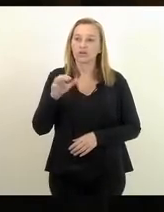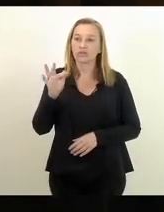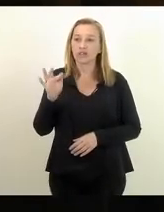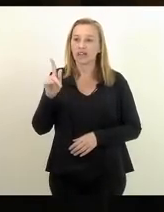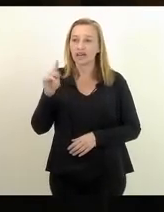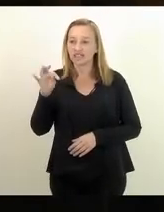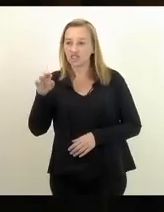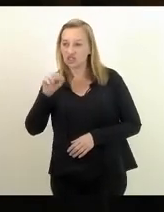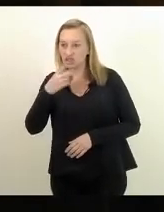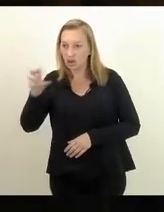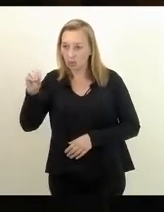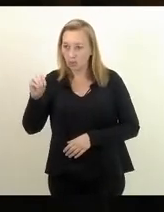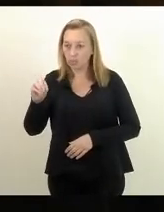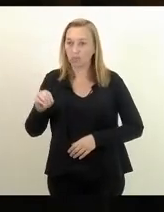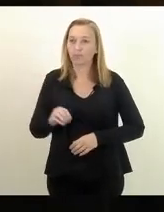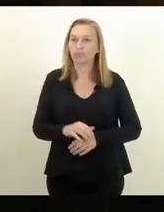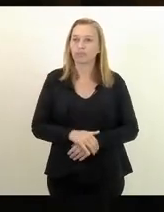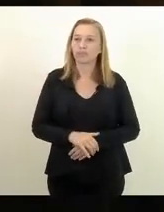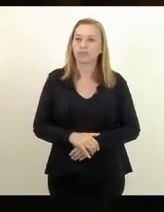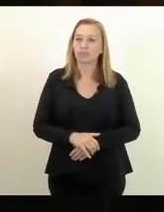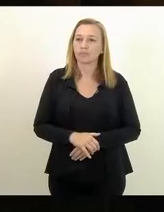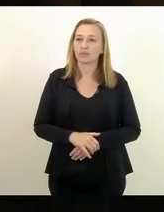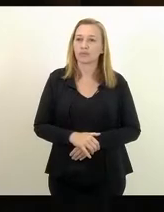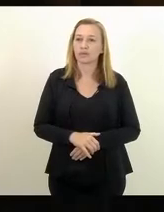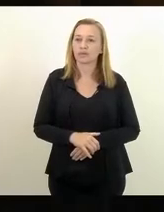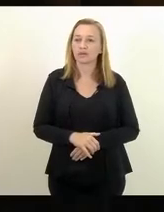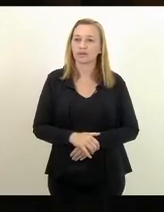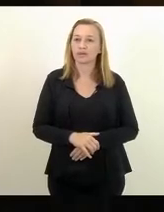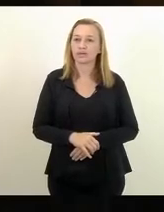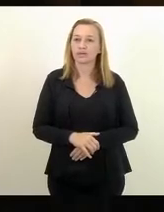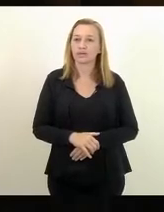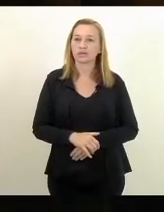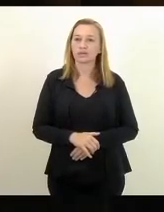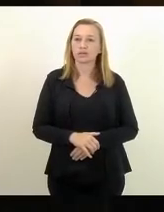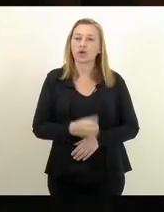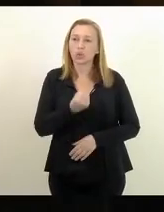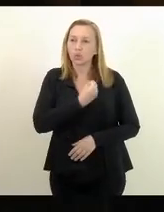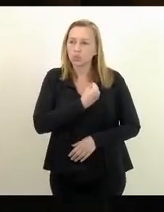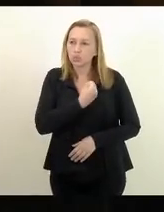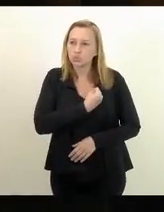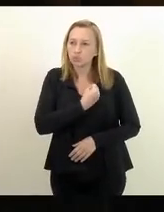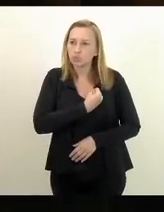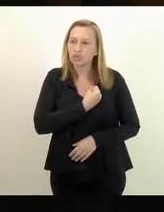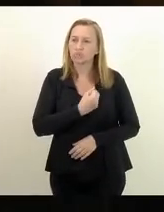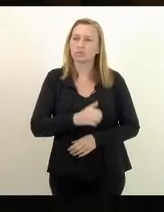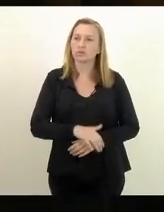que elencou um número de